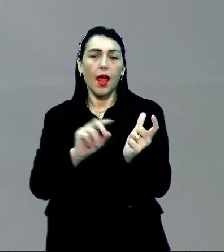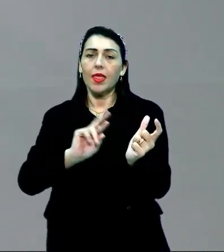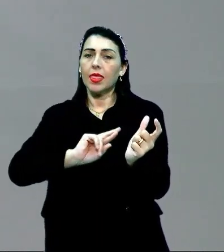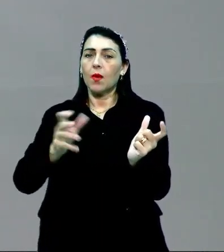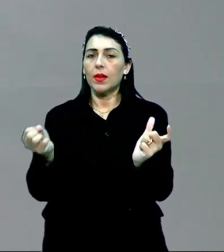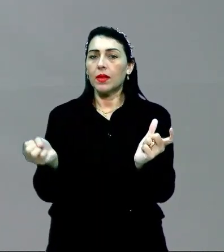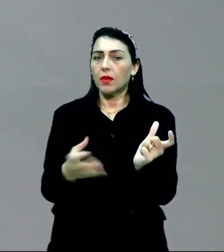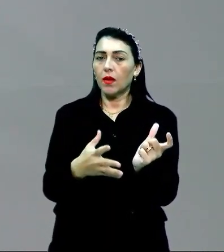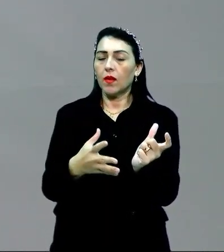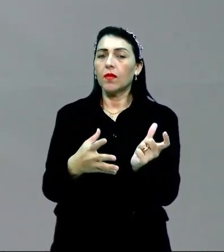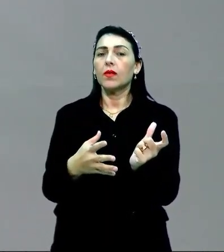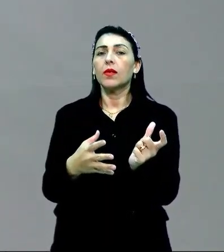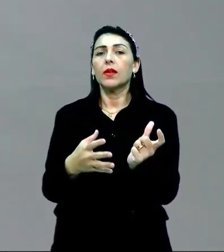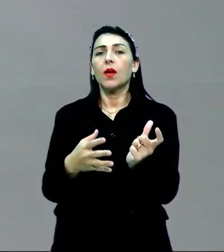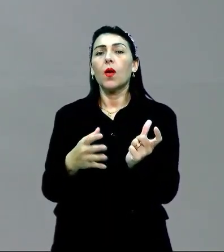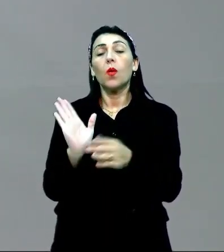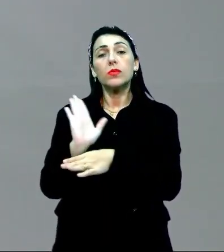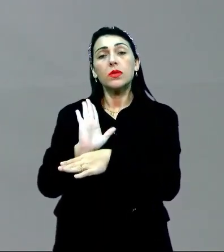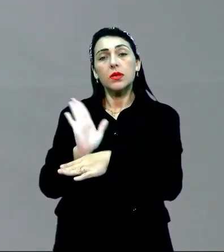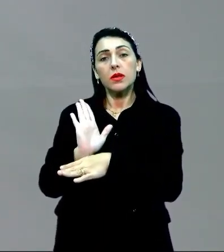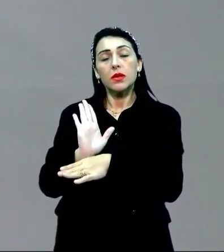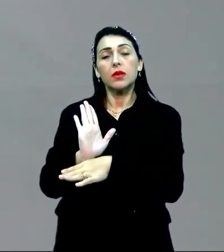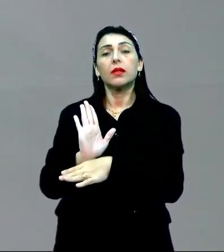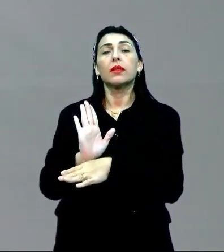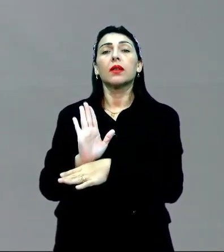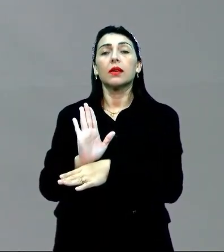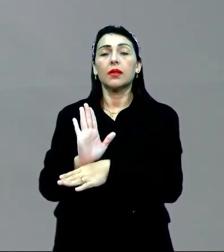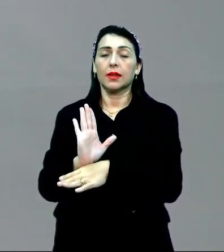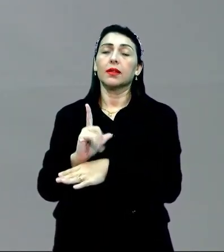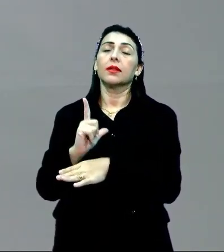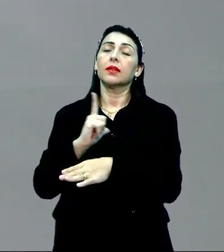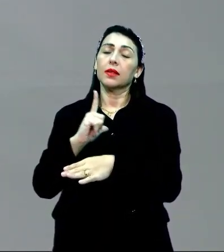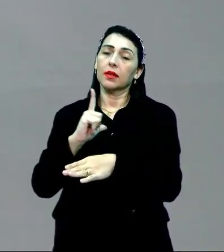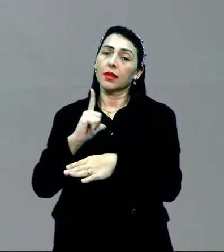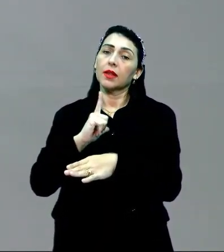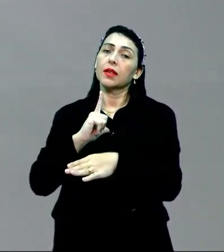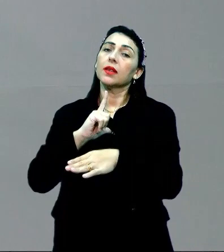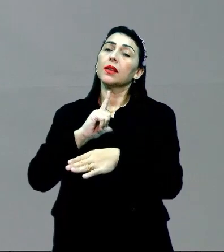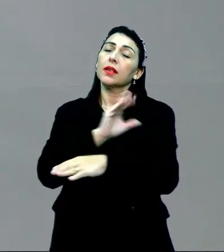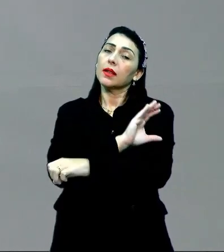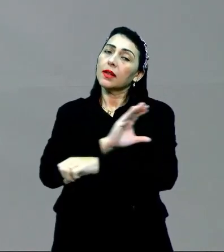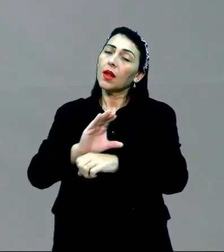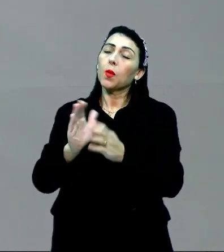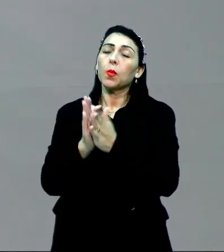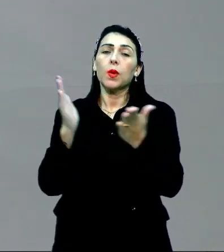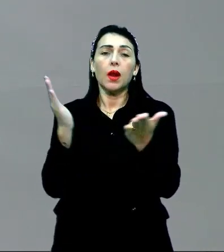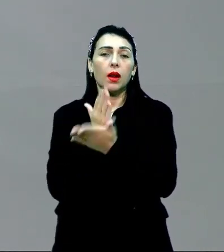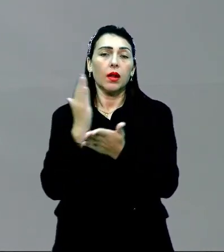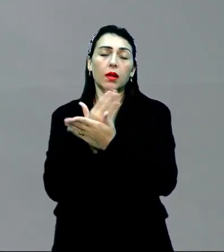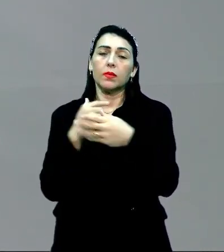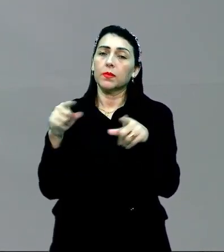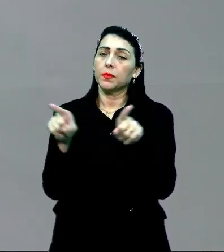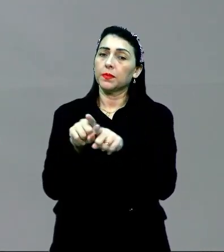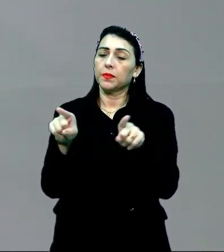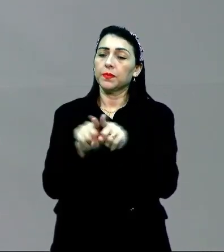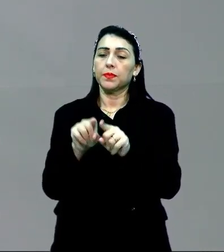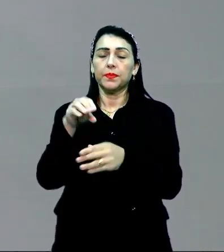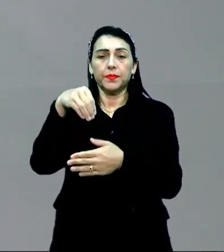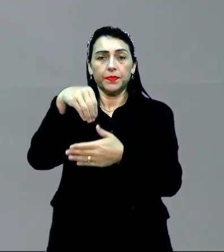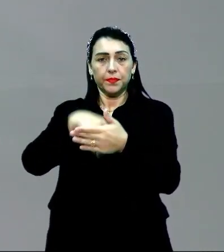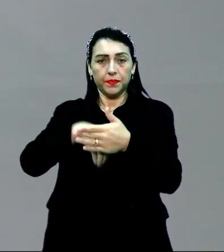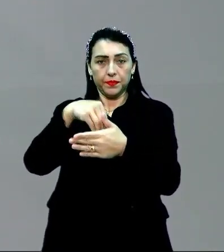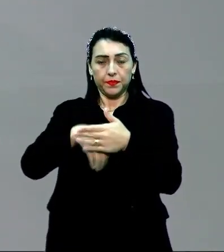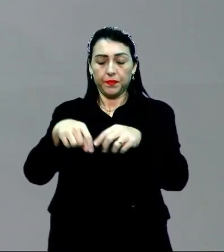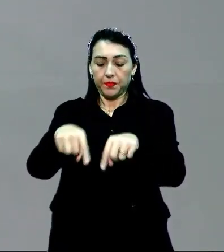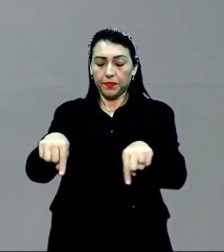para você né o cinema né ele trata muito disso né os livros também a dentro do